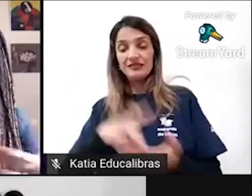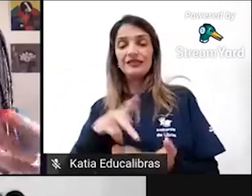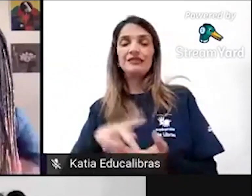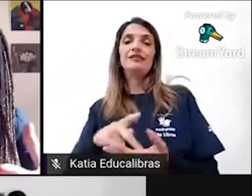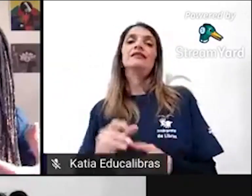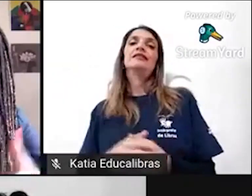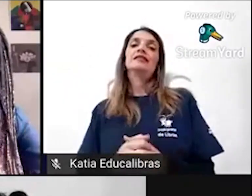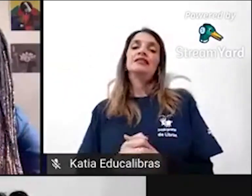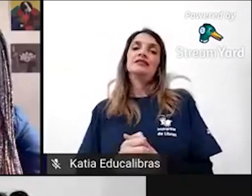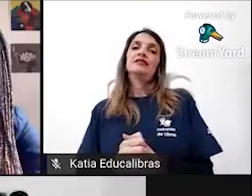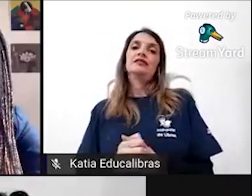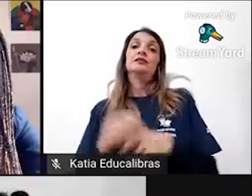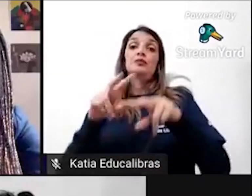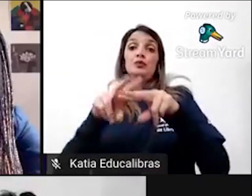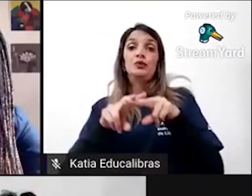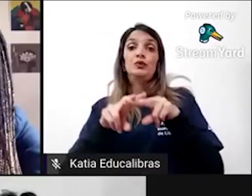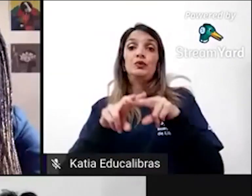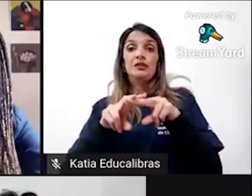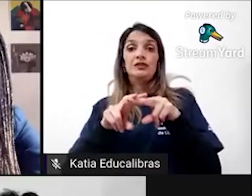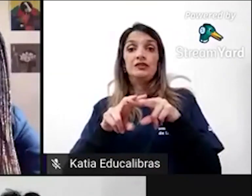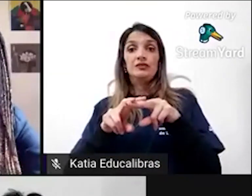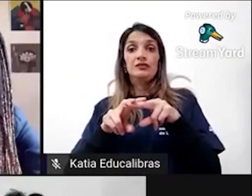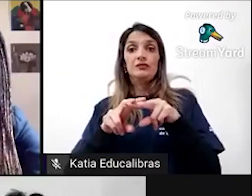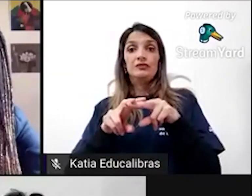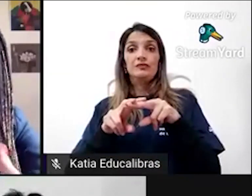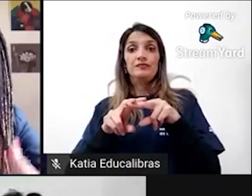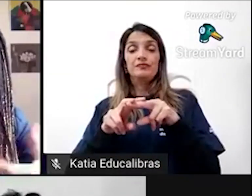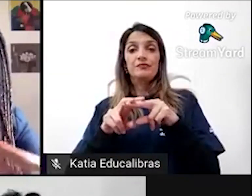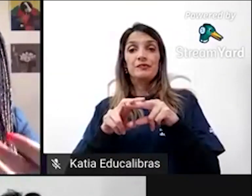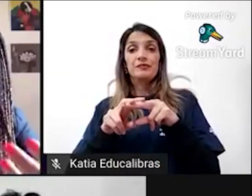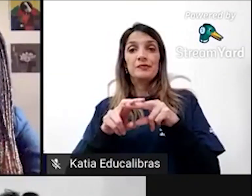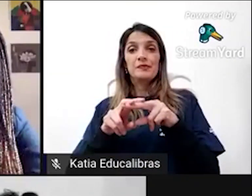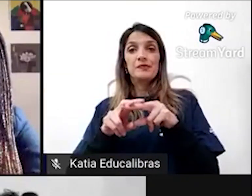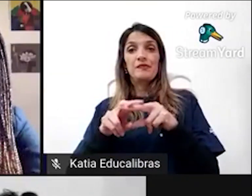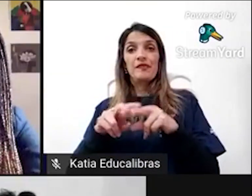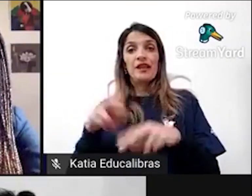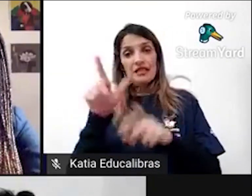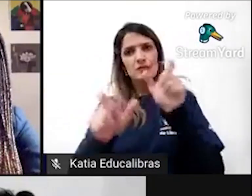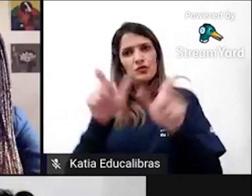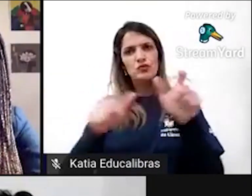e que por isso estão os nossos assessores e que por isso